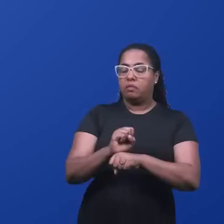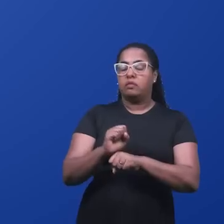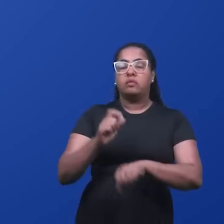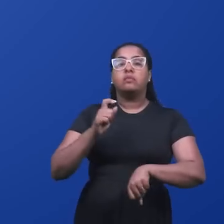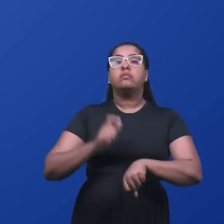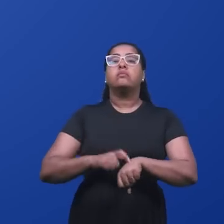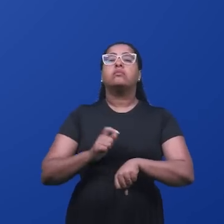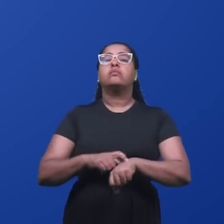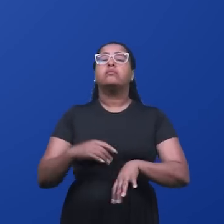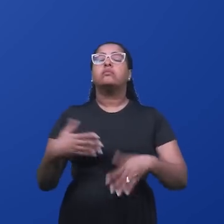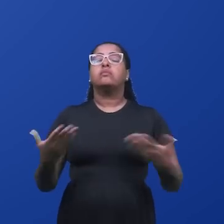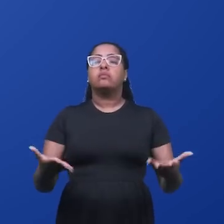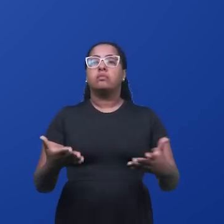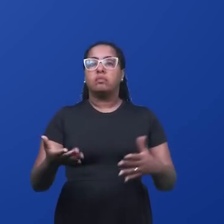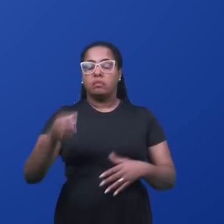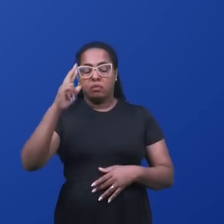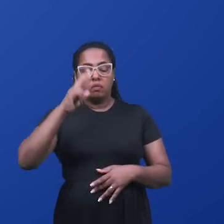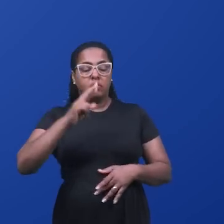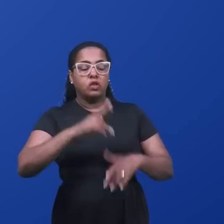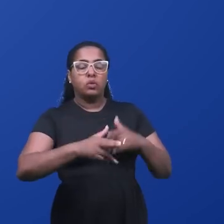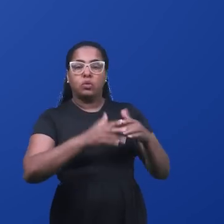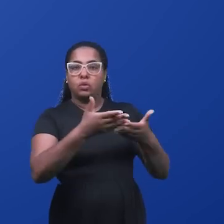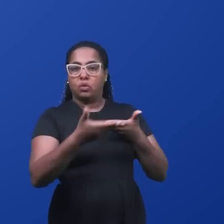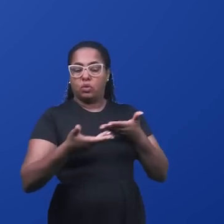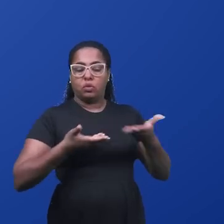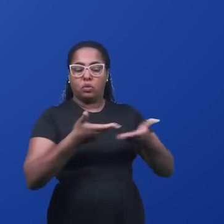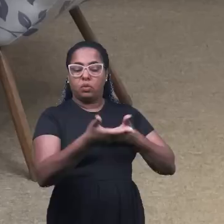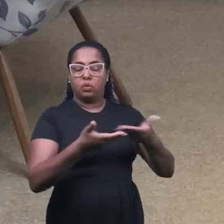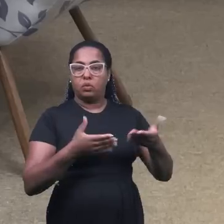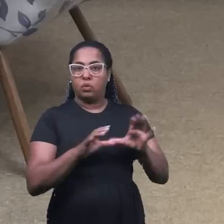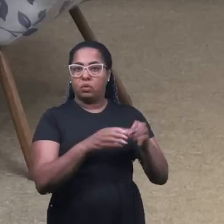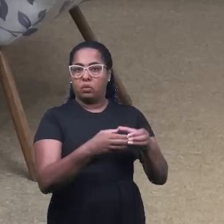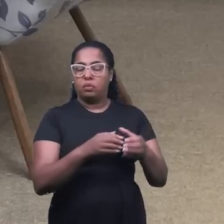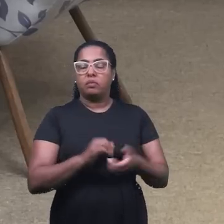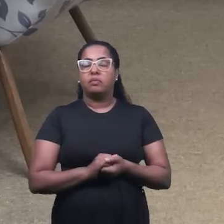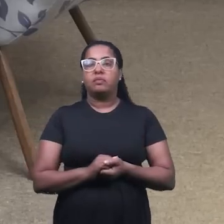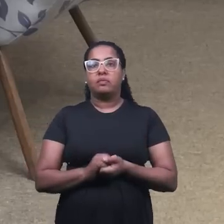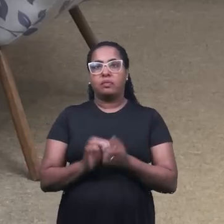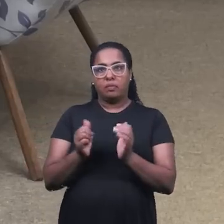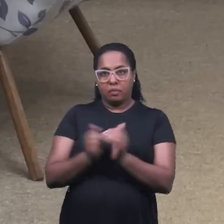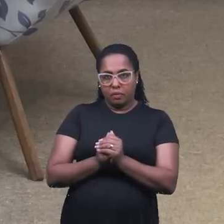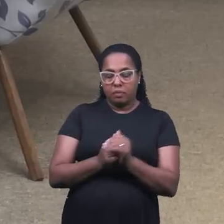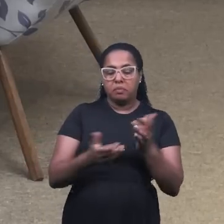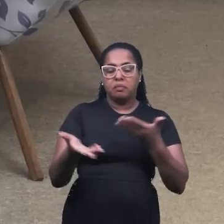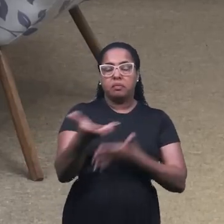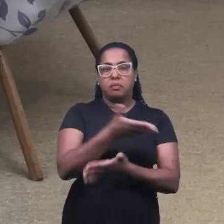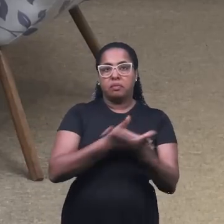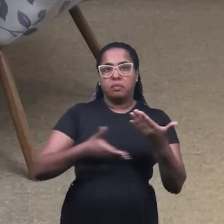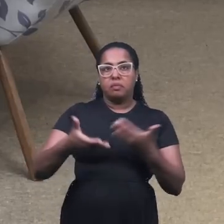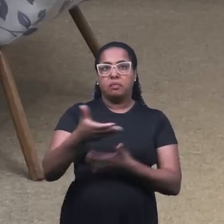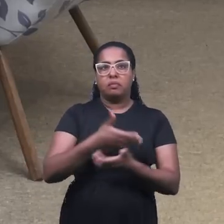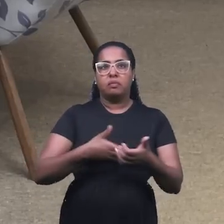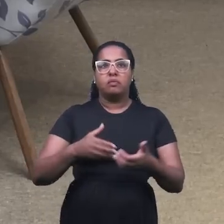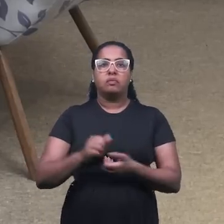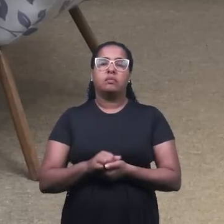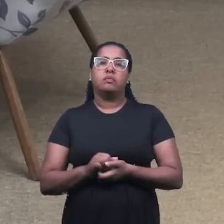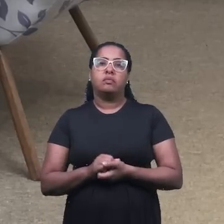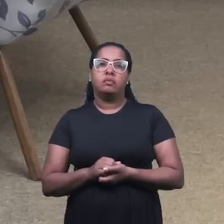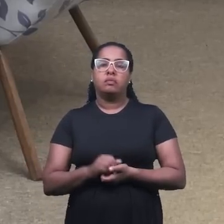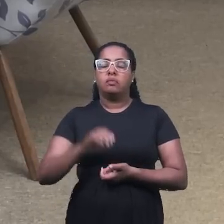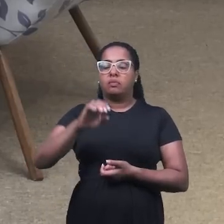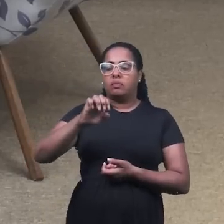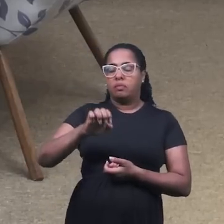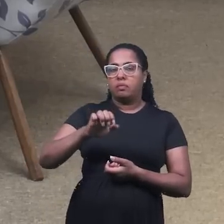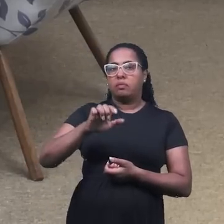agora do Senhor tratar com Israel. Amém? A paz do Senhor Jesus. Meus irmãos, vimos também a participação agora da senhora